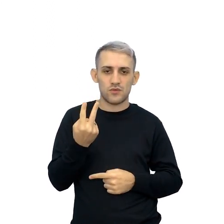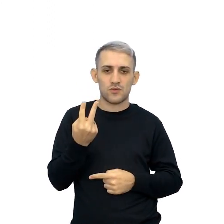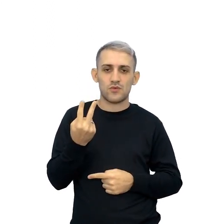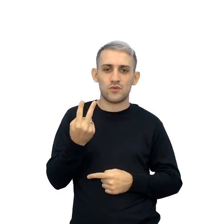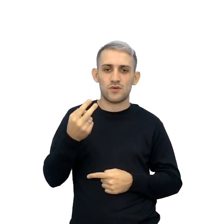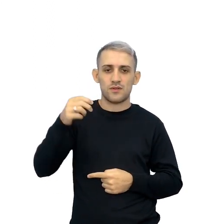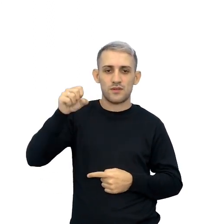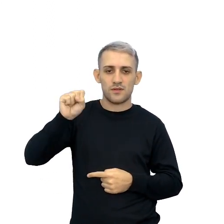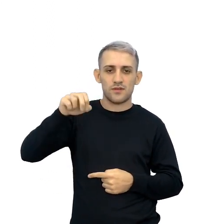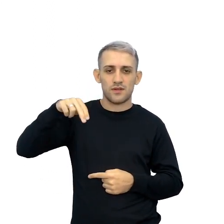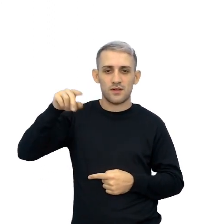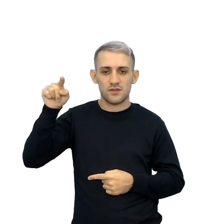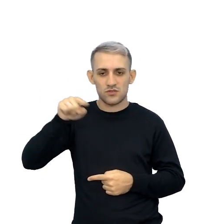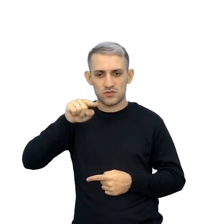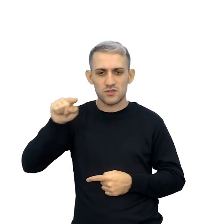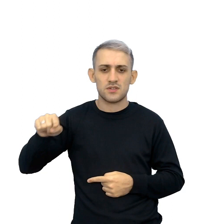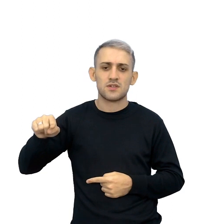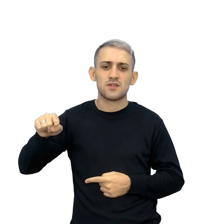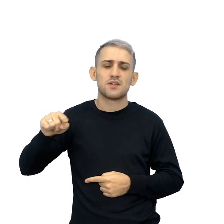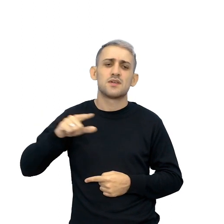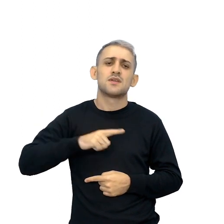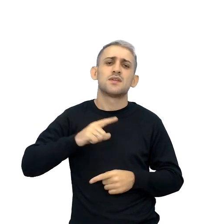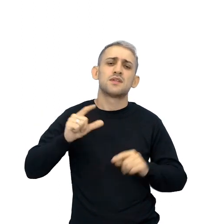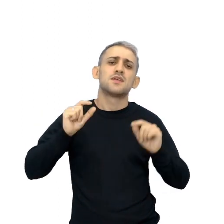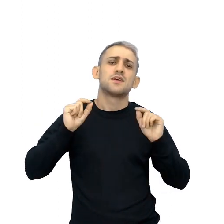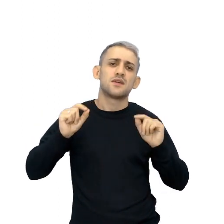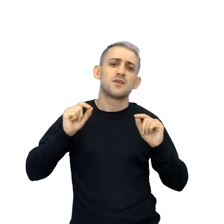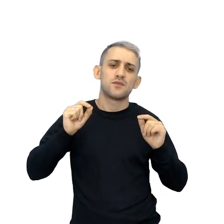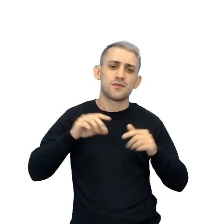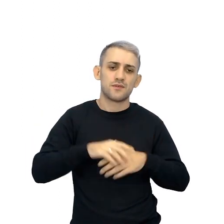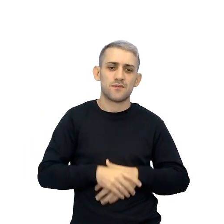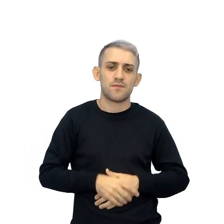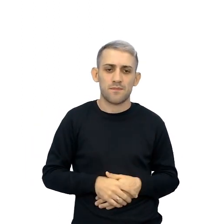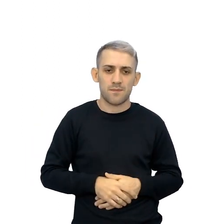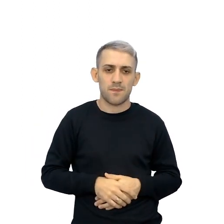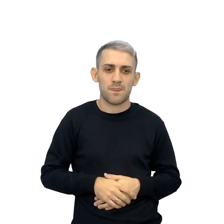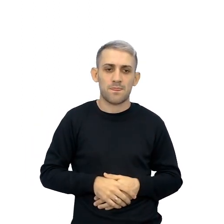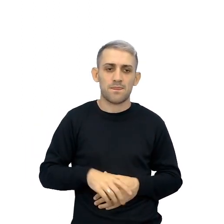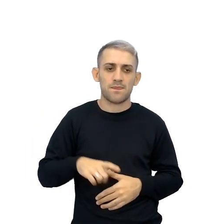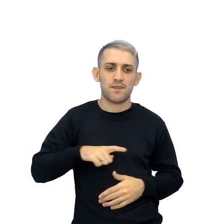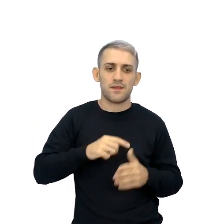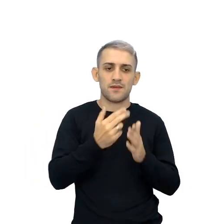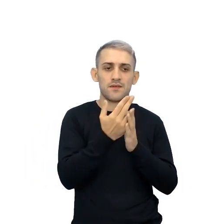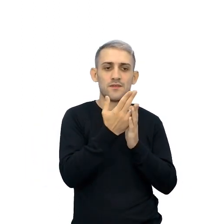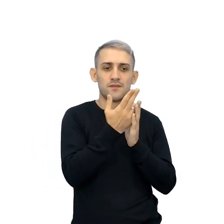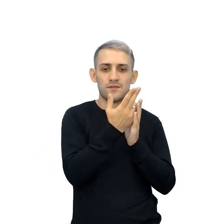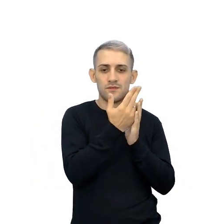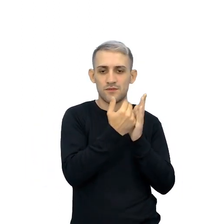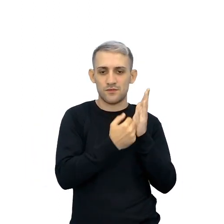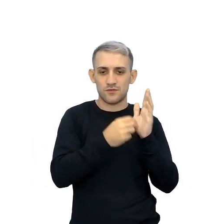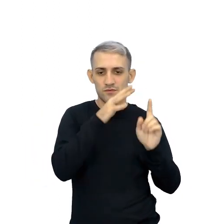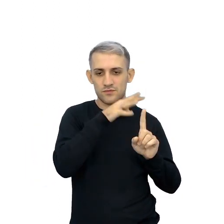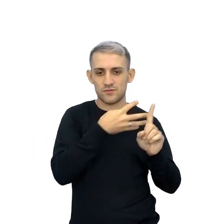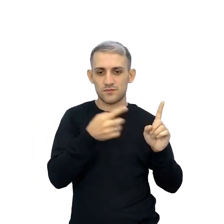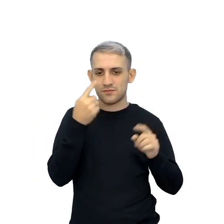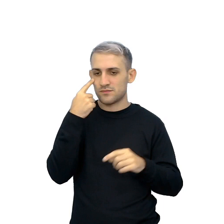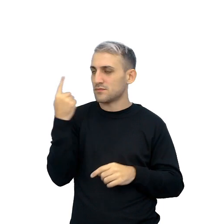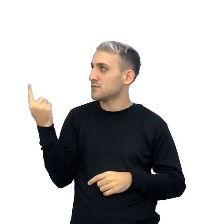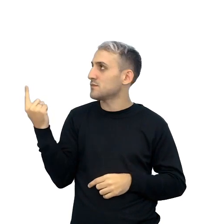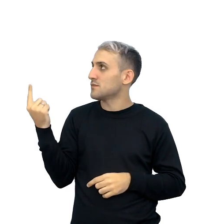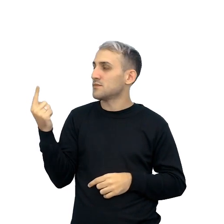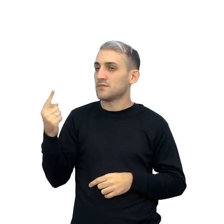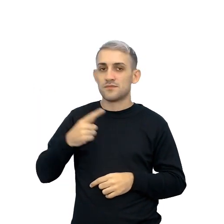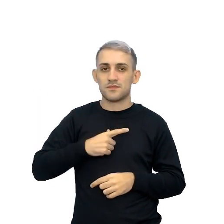x, né, olha só que o meu gráfico lá no y, né, ele está passando no 1,